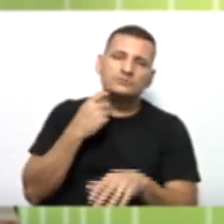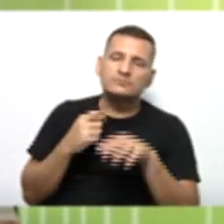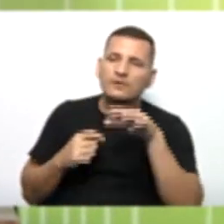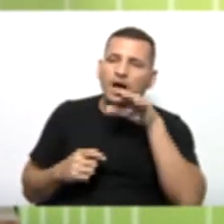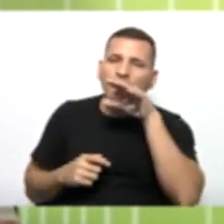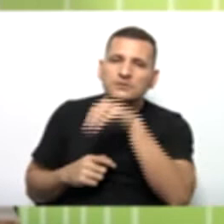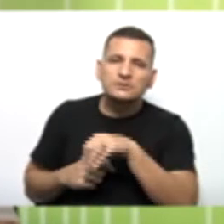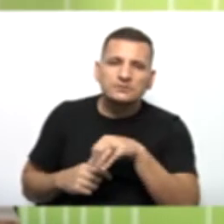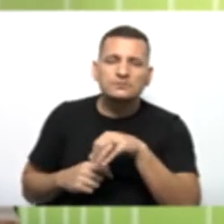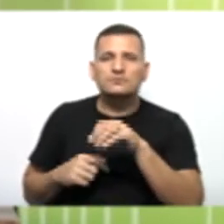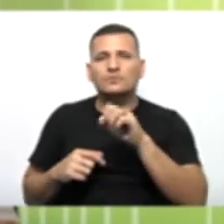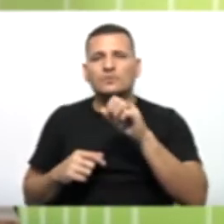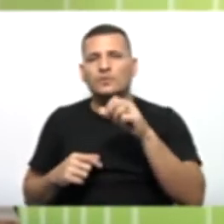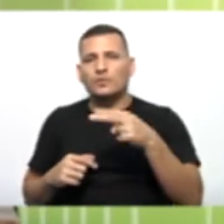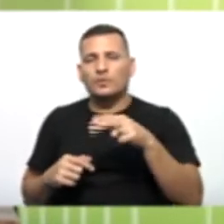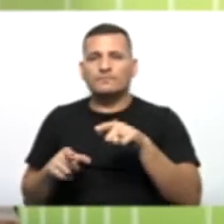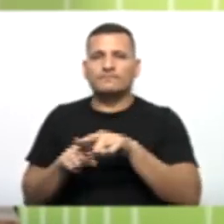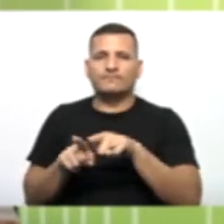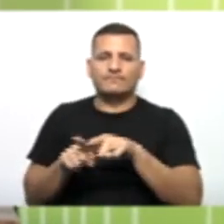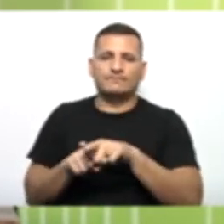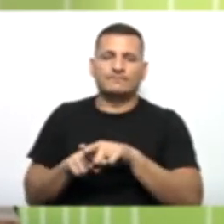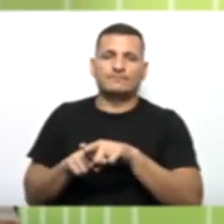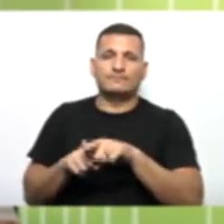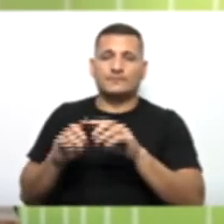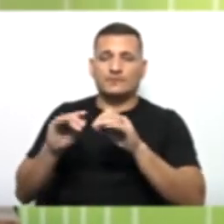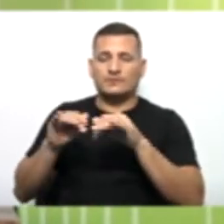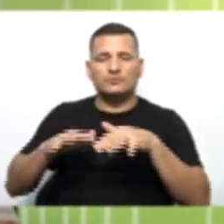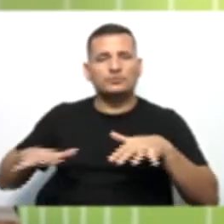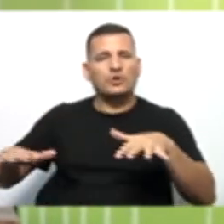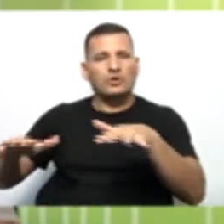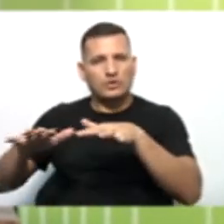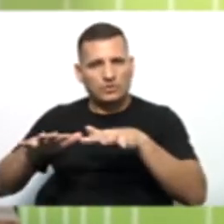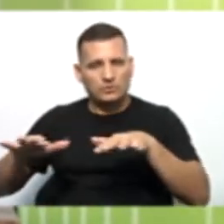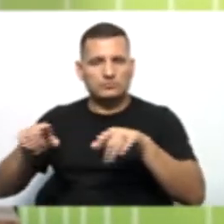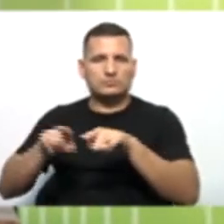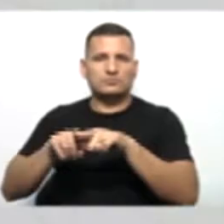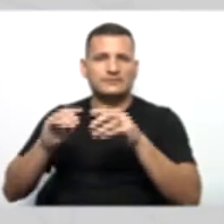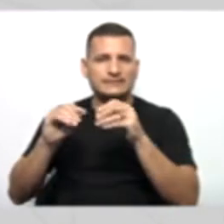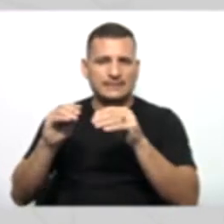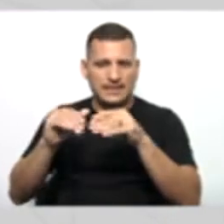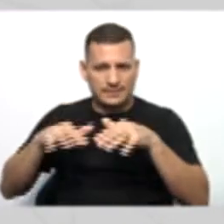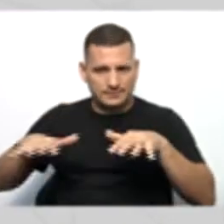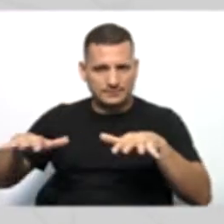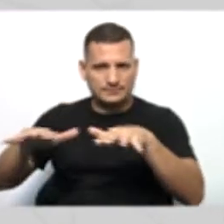vai aerodir para dentro do rio, e assim seguidamente.